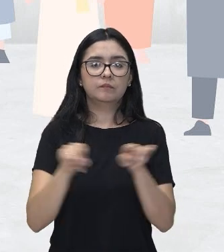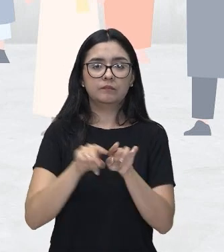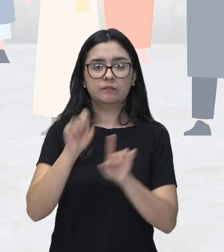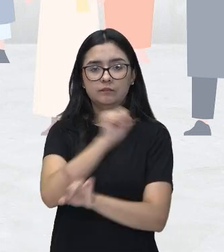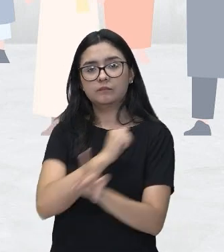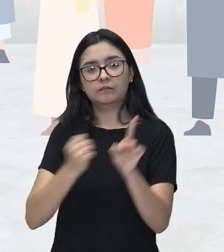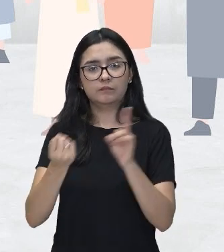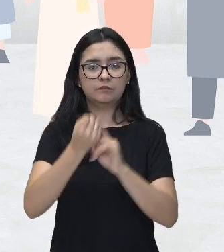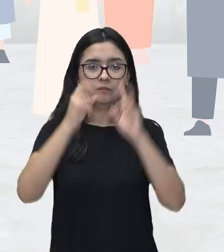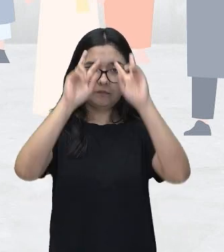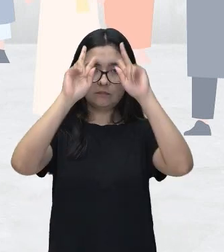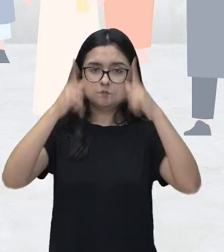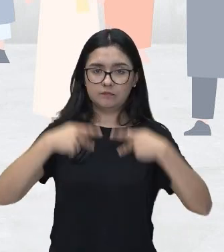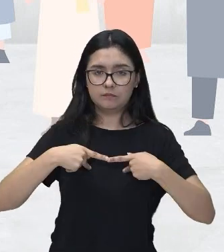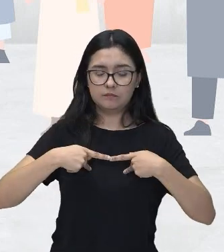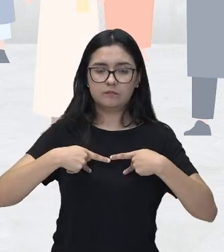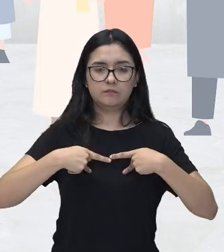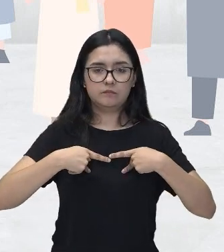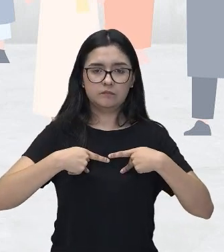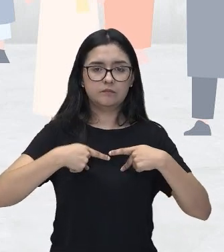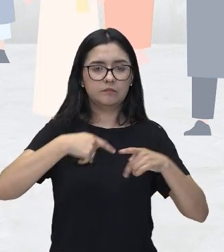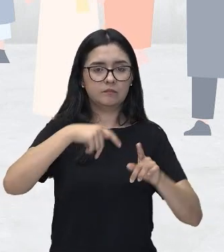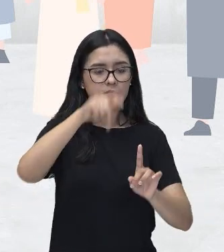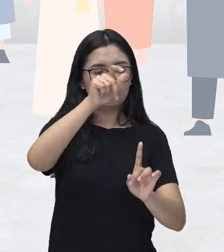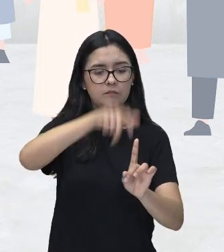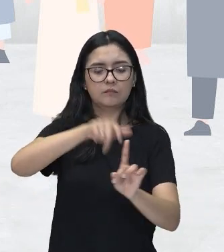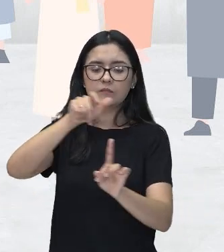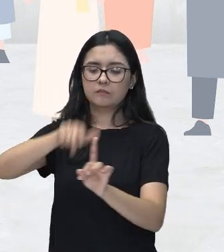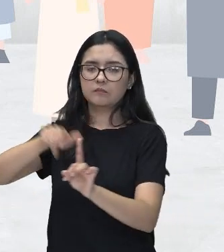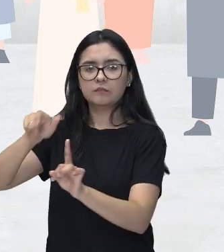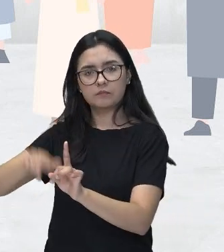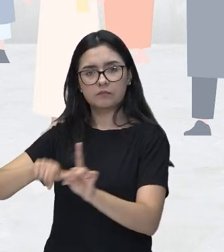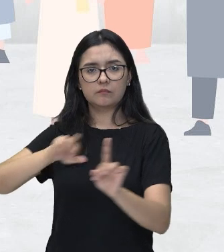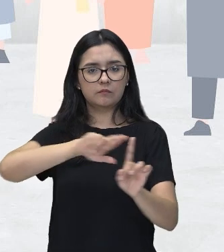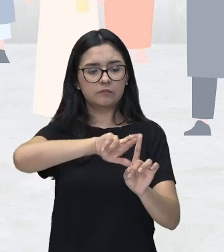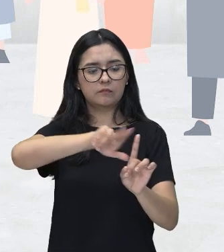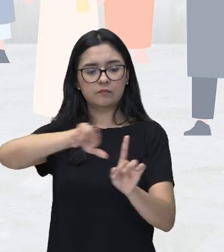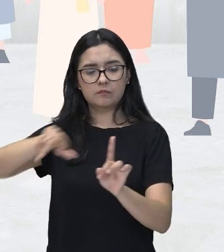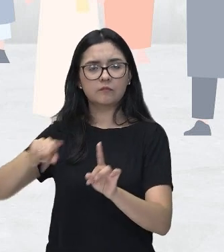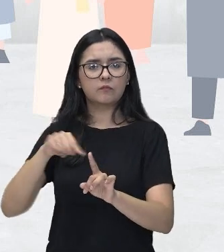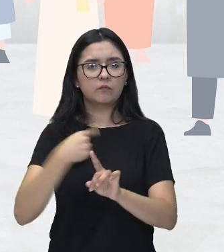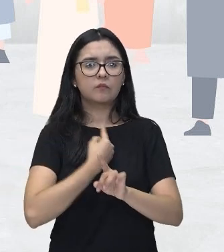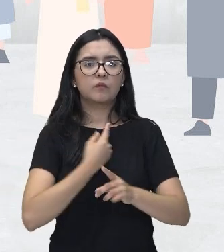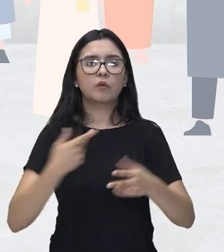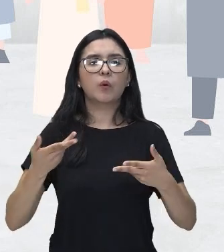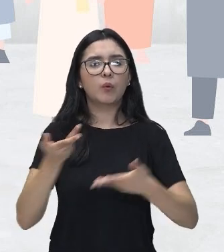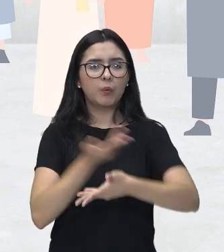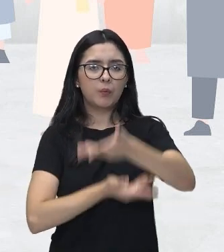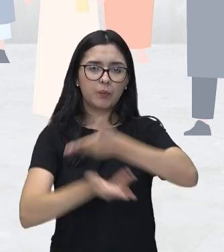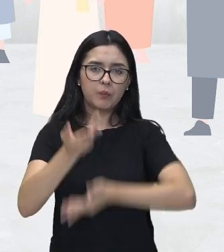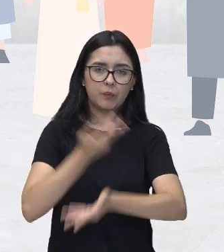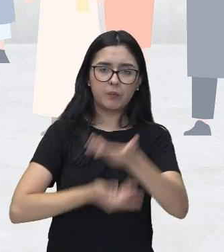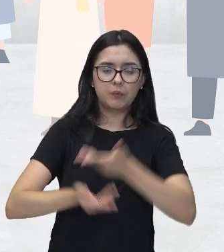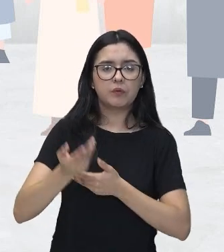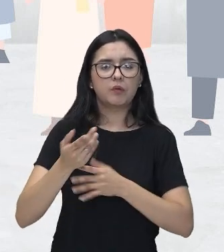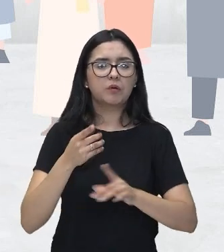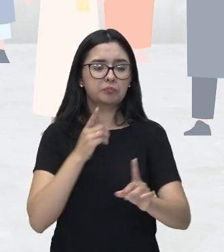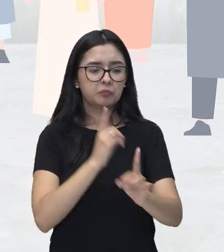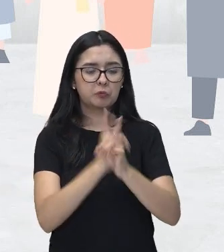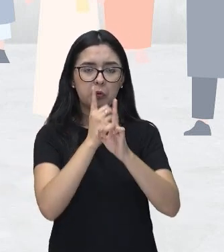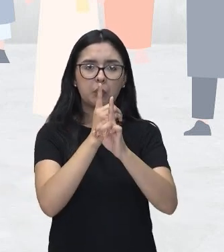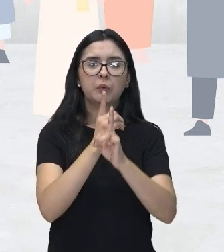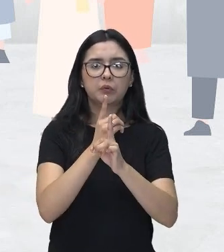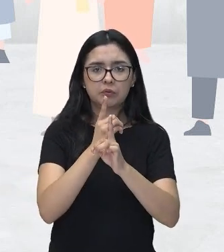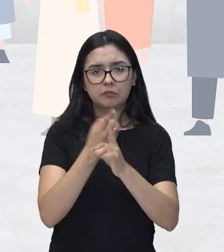humana, está as diferentes pessoas com quem nós convivemos, que nós vemos pelas ruas, que nós